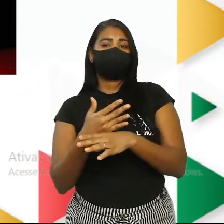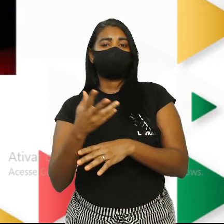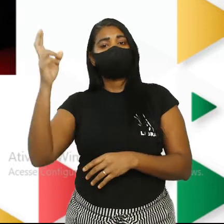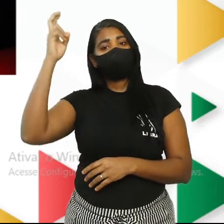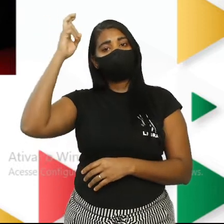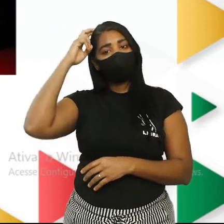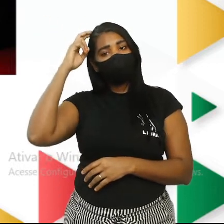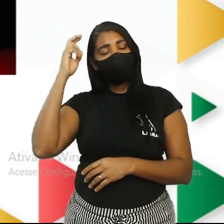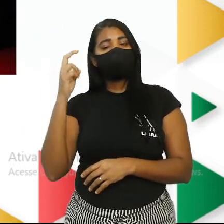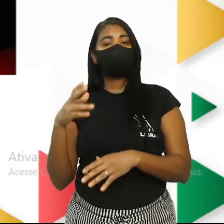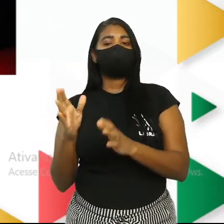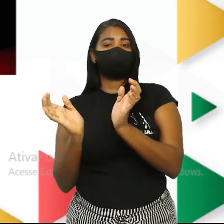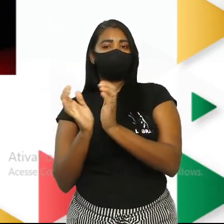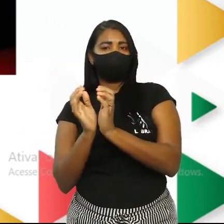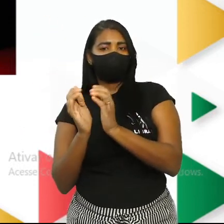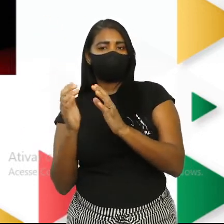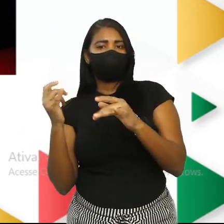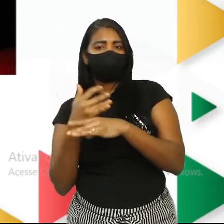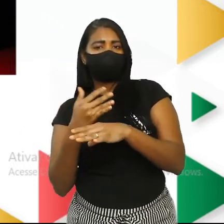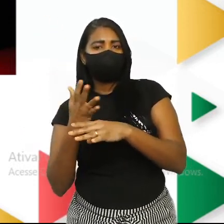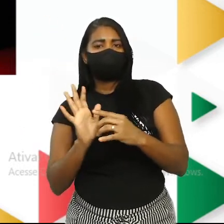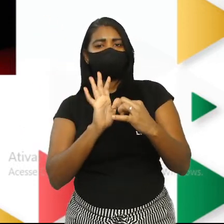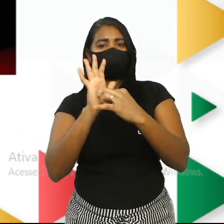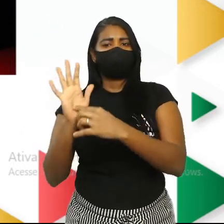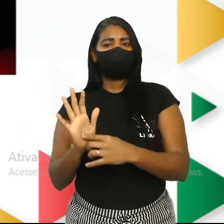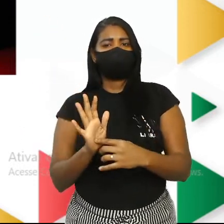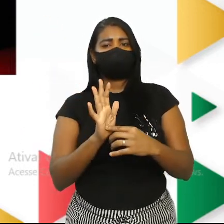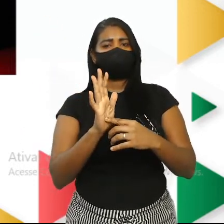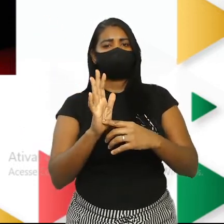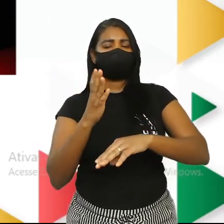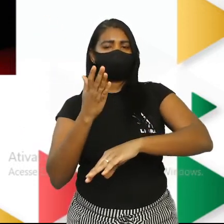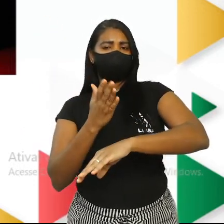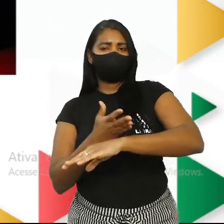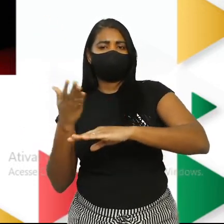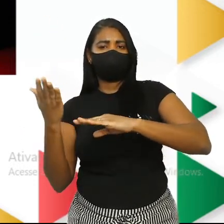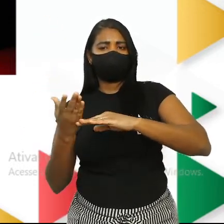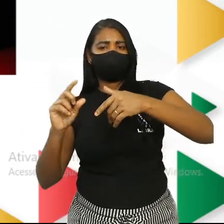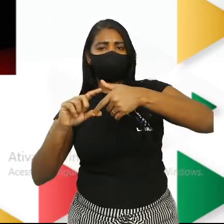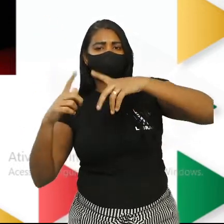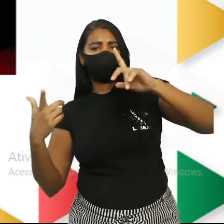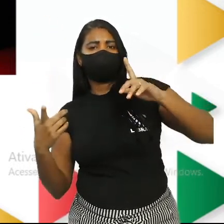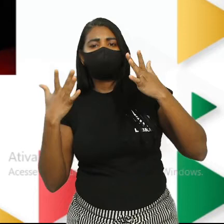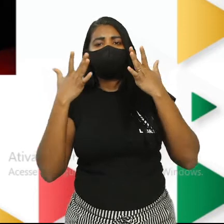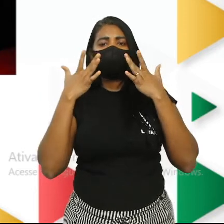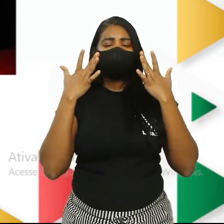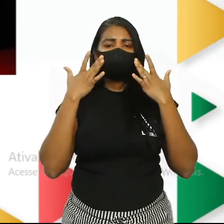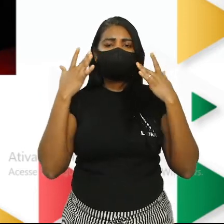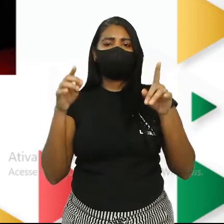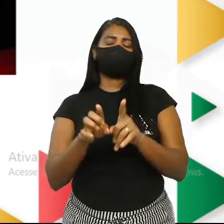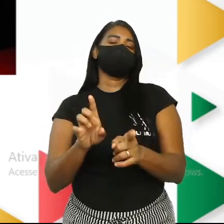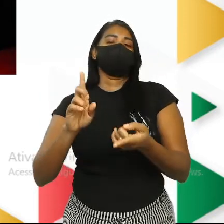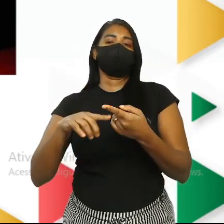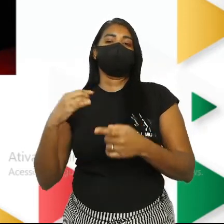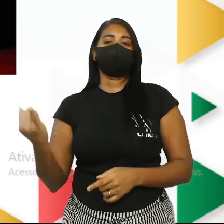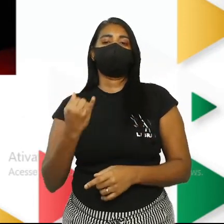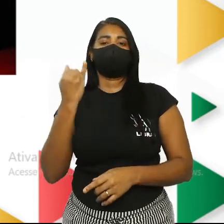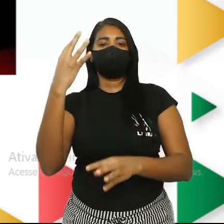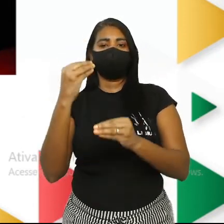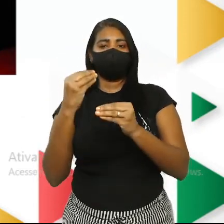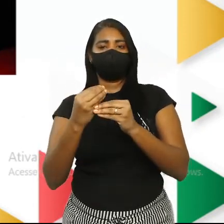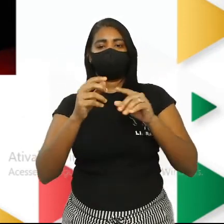mas trazendo principalmente os elementos contemporâneos do teatro. E aí chama a atenção mais uma vez a importância de